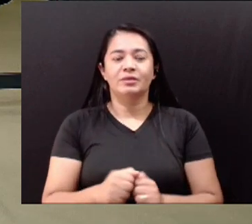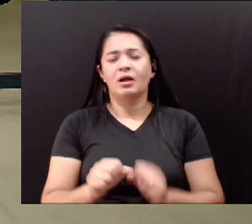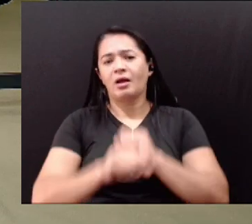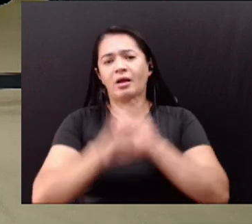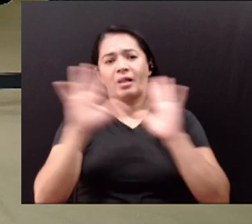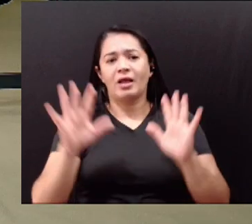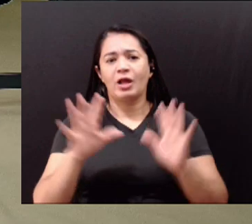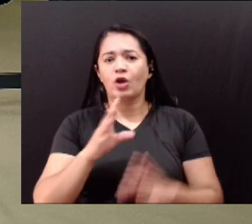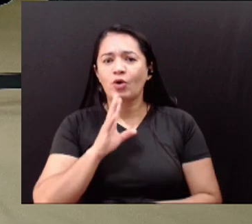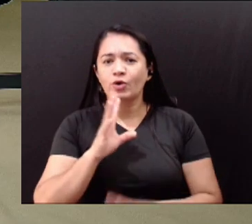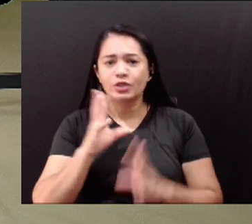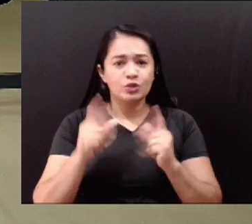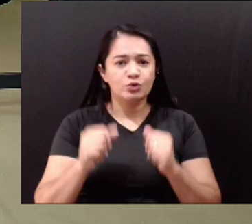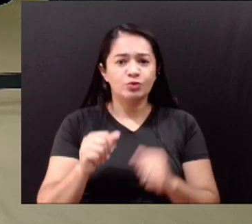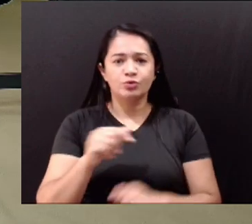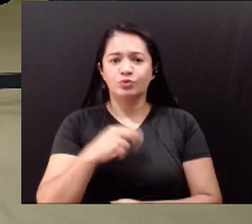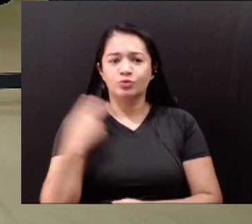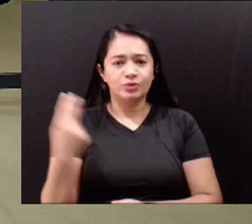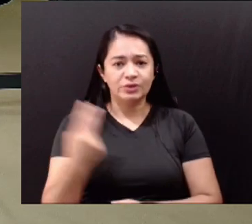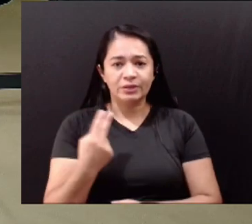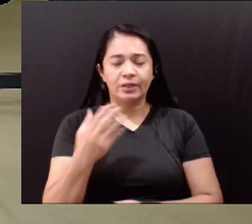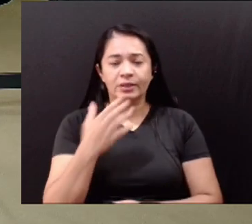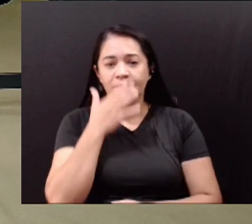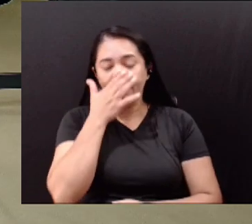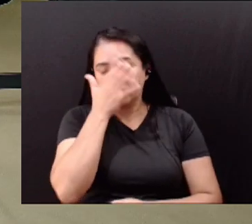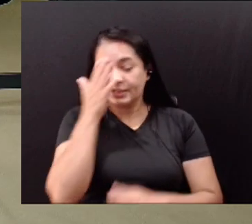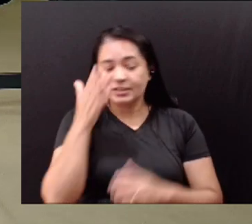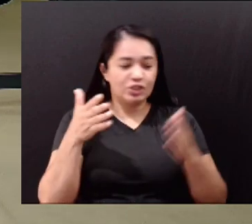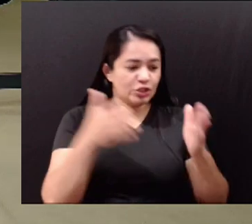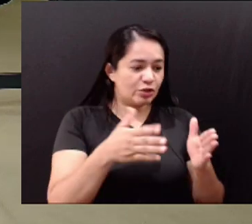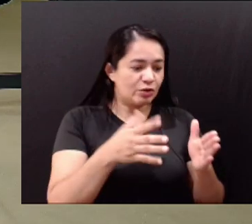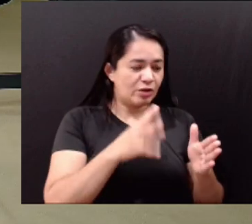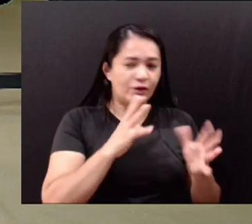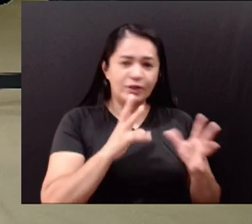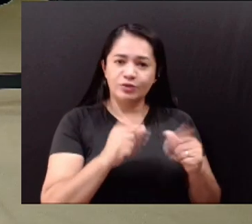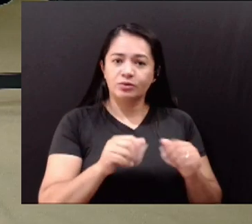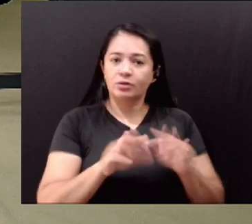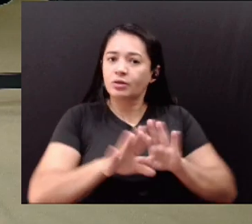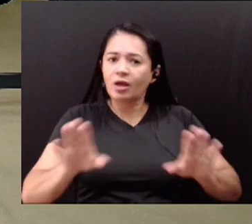né? Igual a Denise falou, chegou lá, não era todo mundo amigo, não era todo mundo conhecido, mas agora